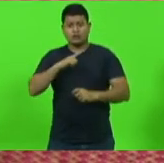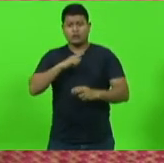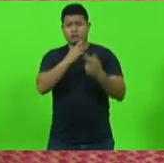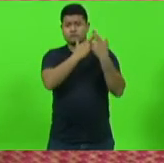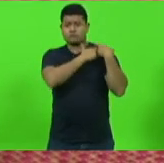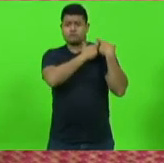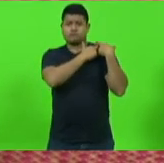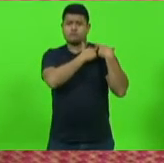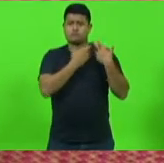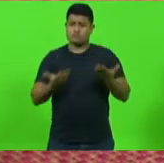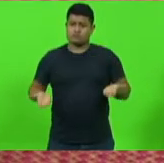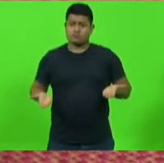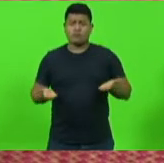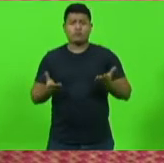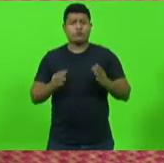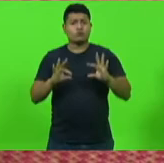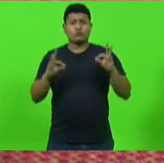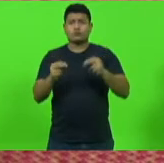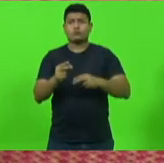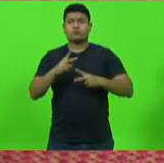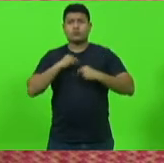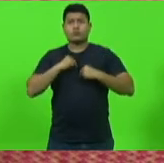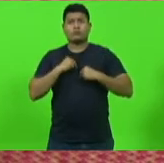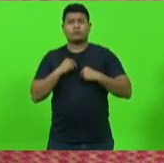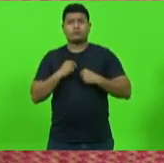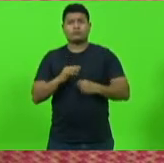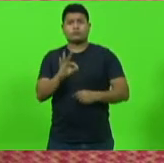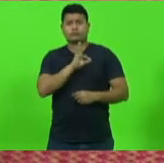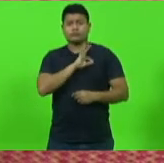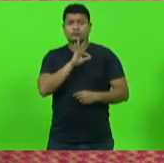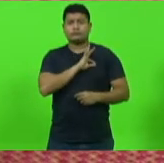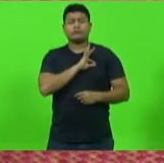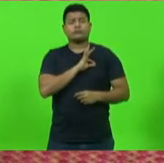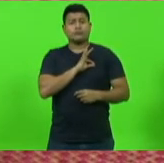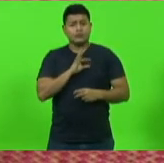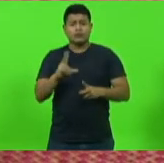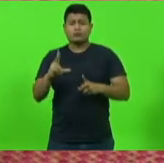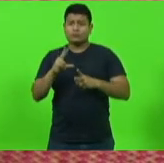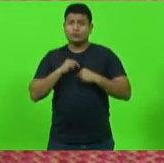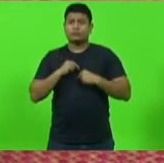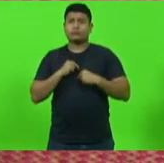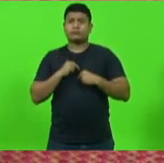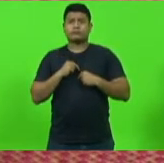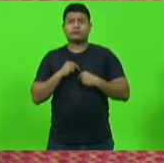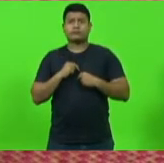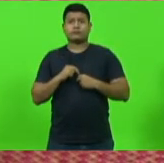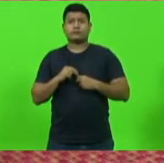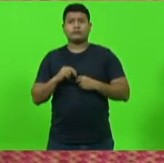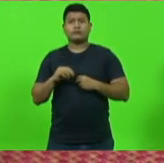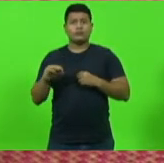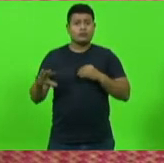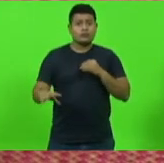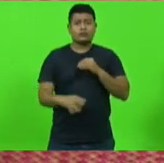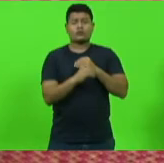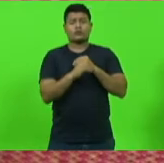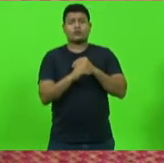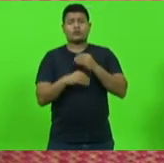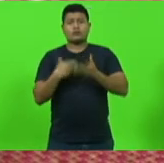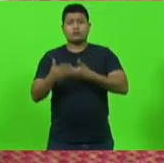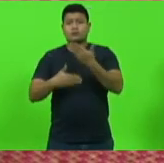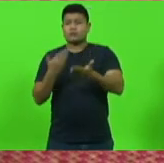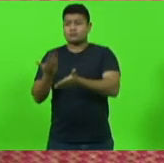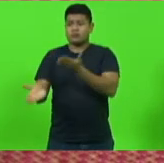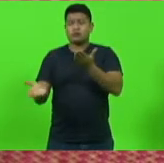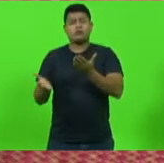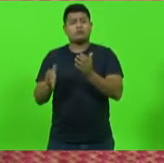todos merecem, os policiais merecem a recuperação de todo o perdido,